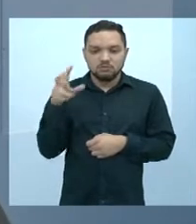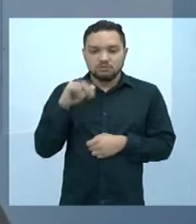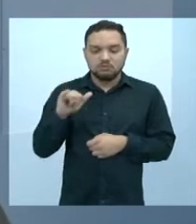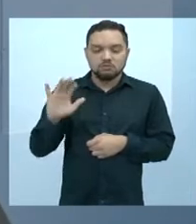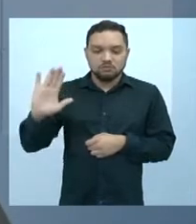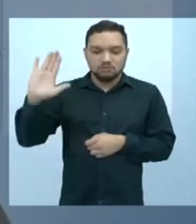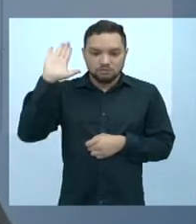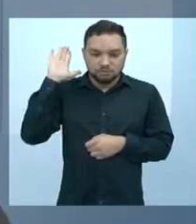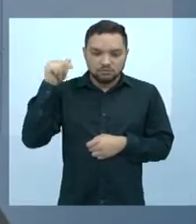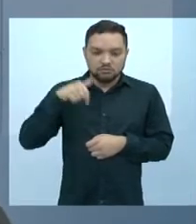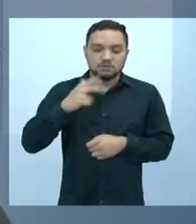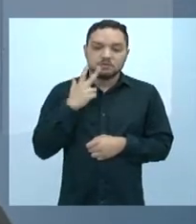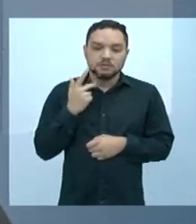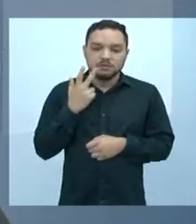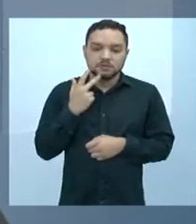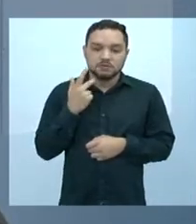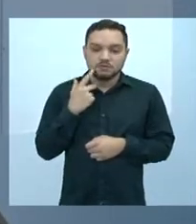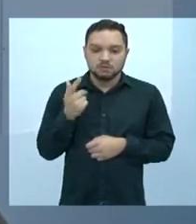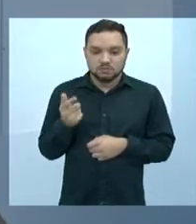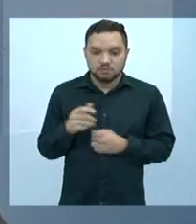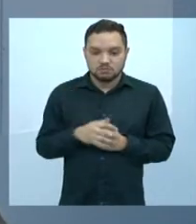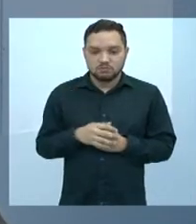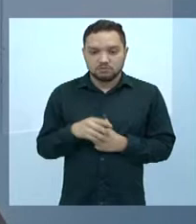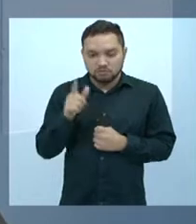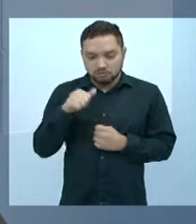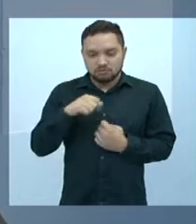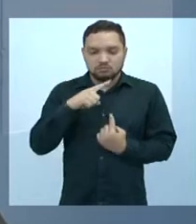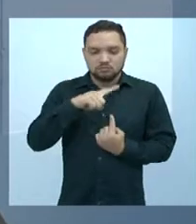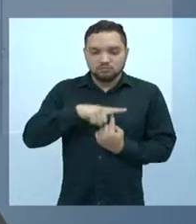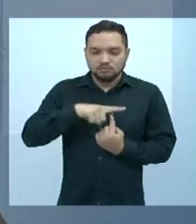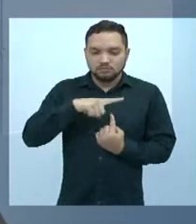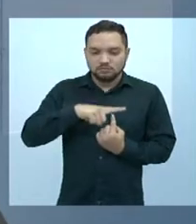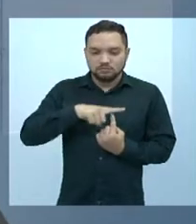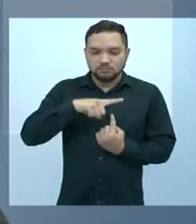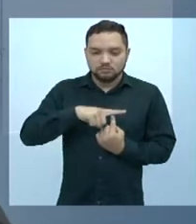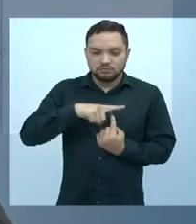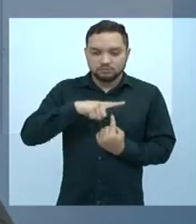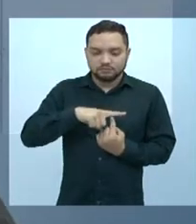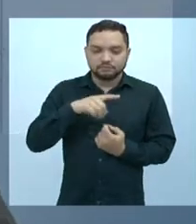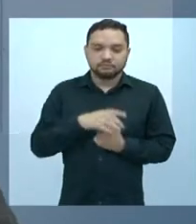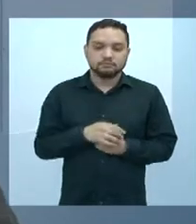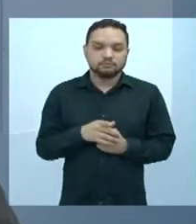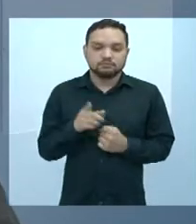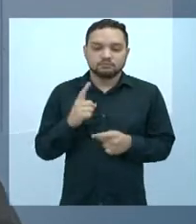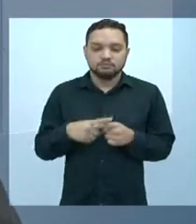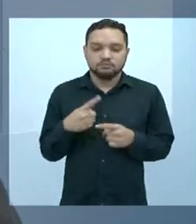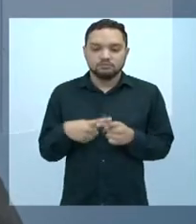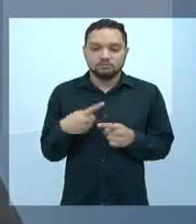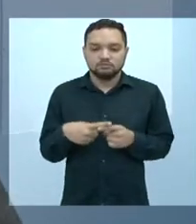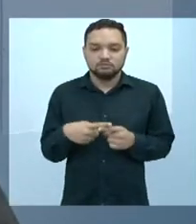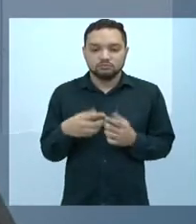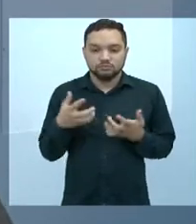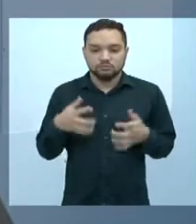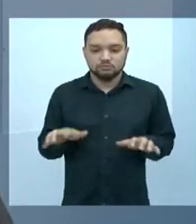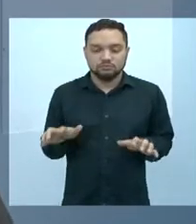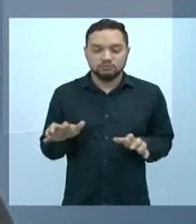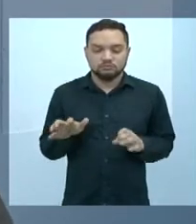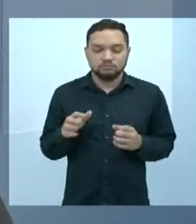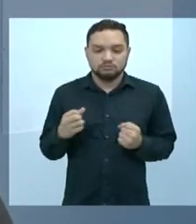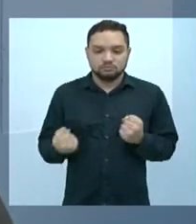candidato aqui em Fortaleza. Tudo indica que é o próprio. No primeiro momento, eles não iriam apoiar a